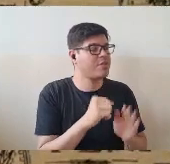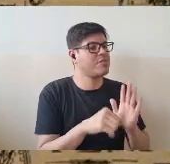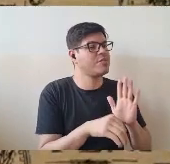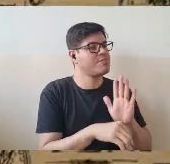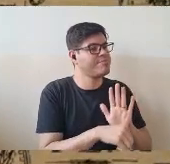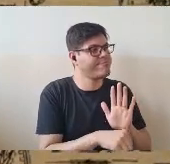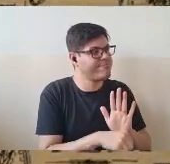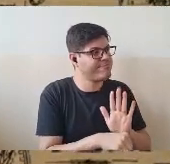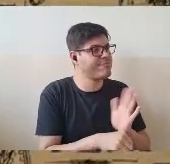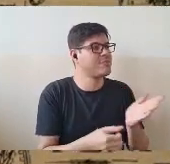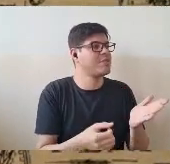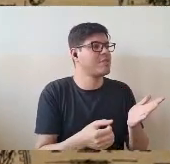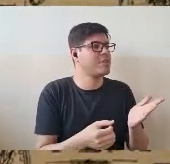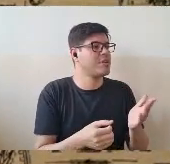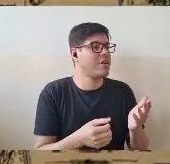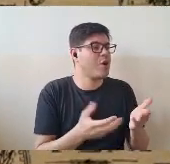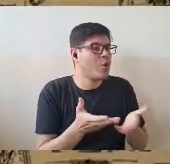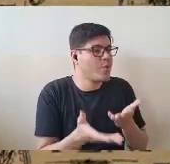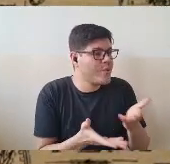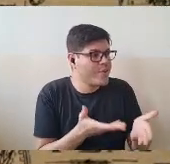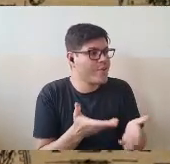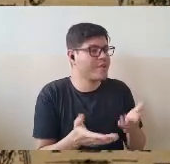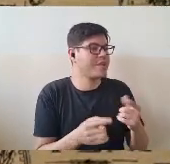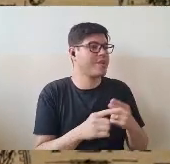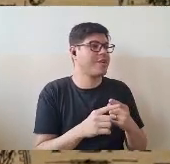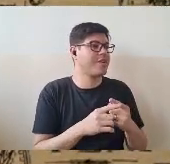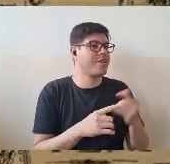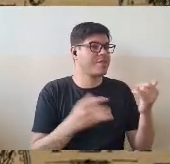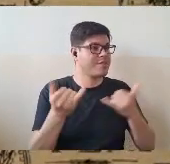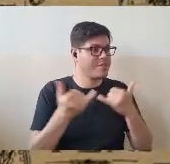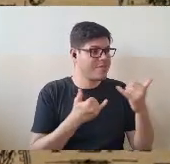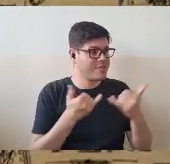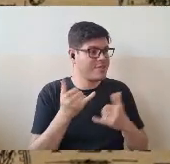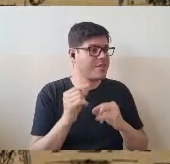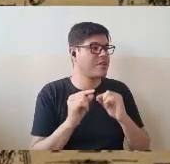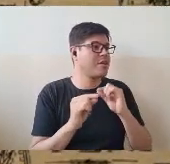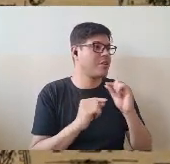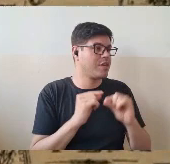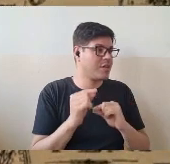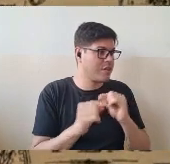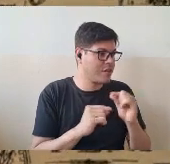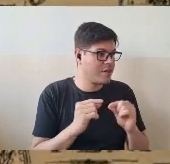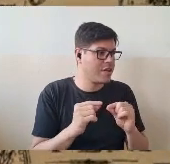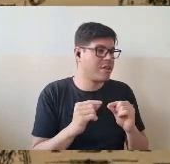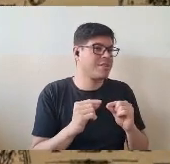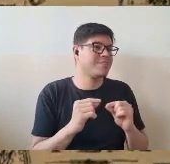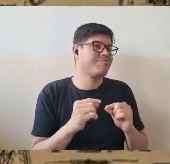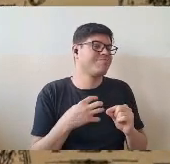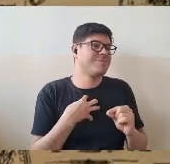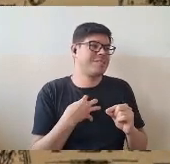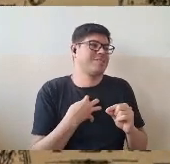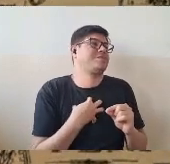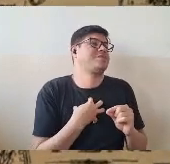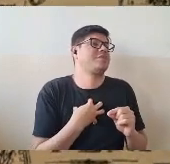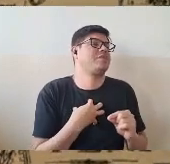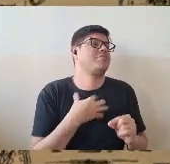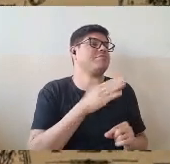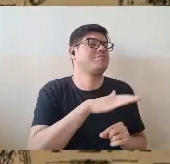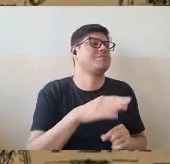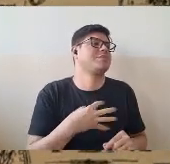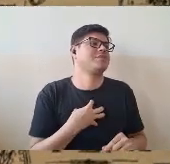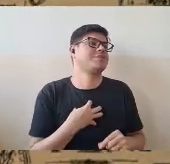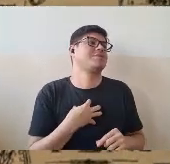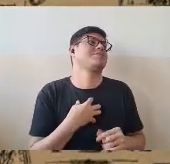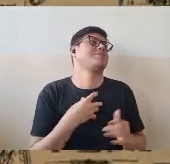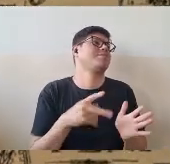entendendo? Que quem me transmite com precisão a sintomatologia normalmente é a mãe. Ou o pai, que seu pai é muito atento. Tá